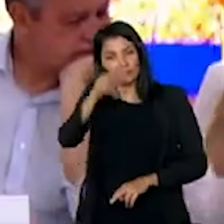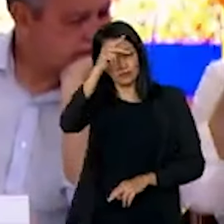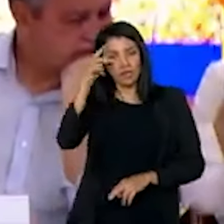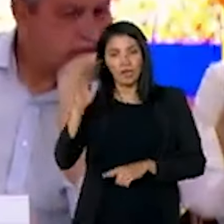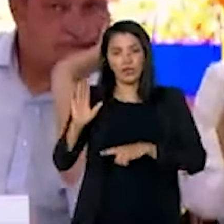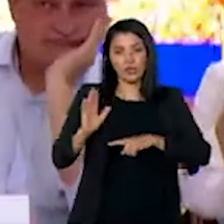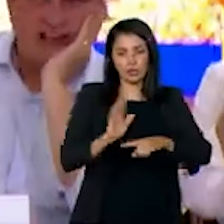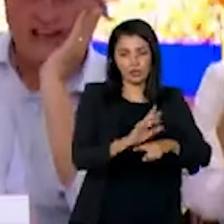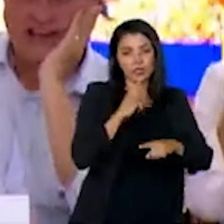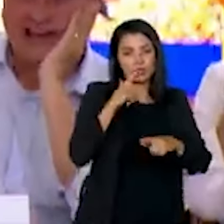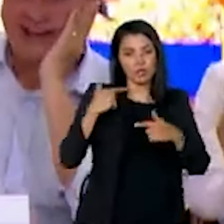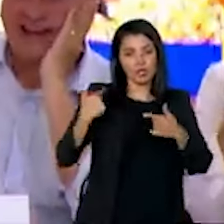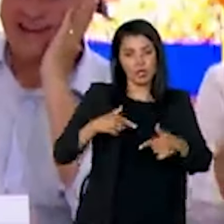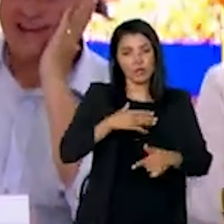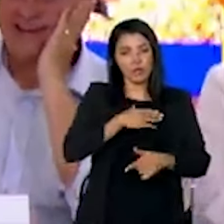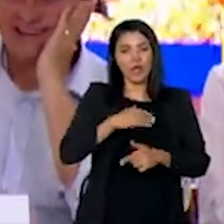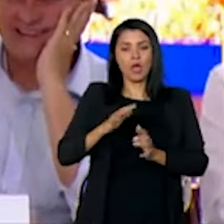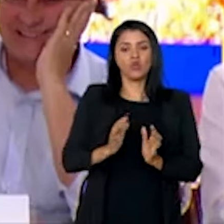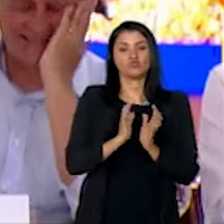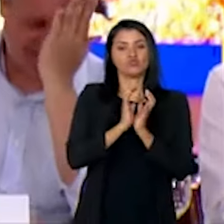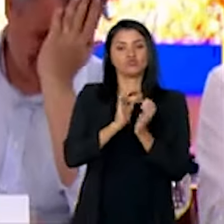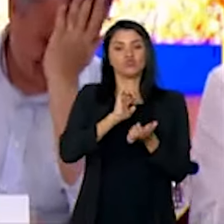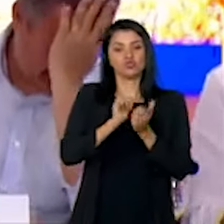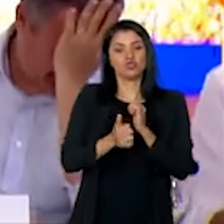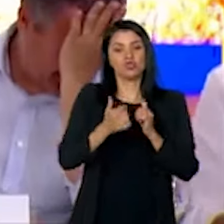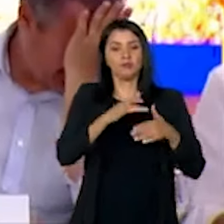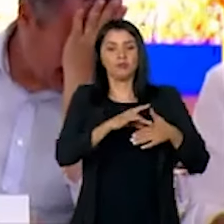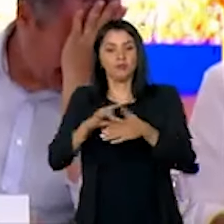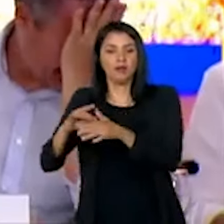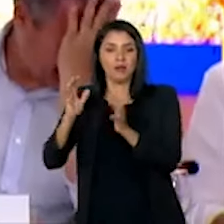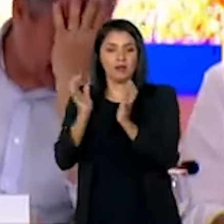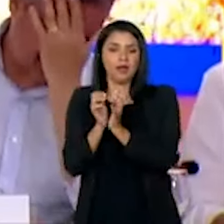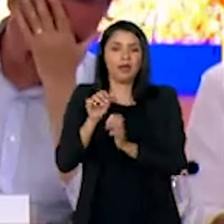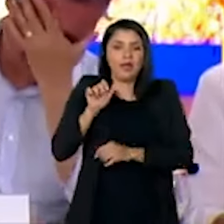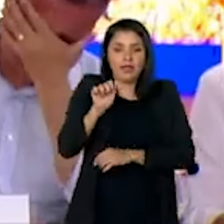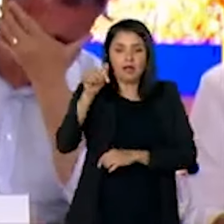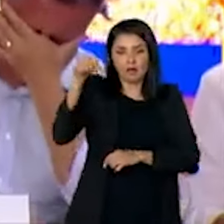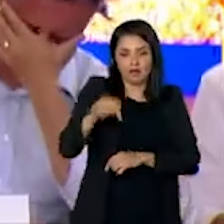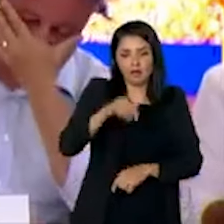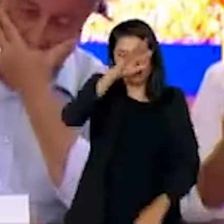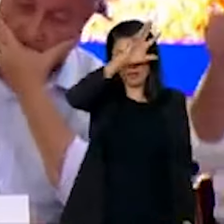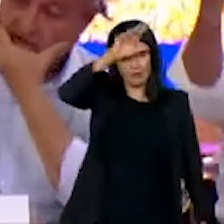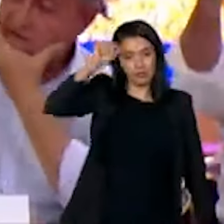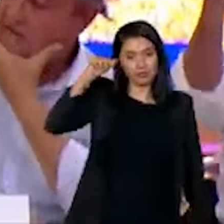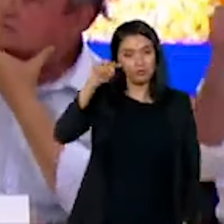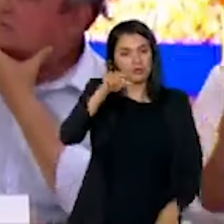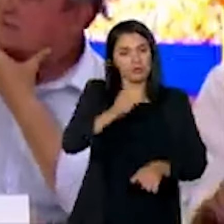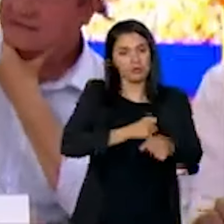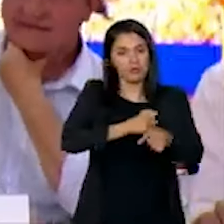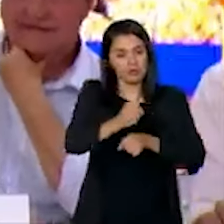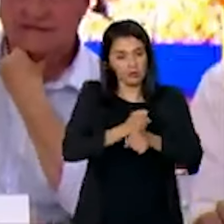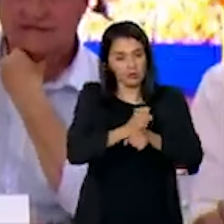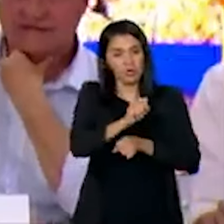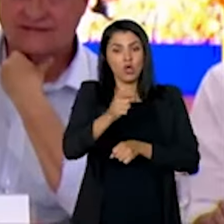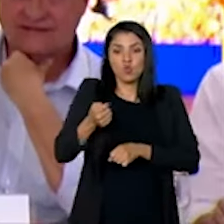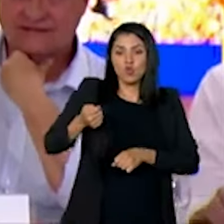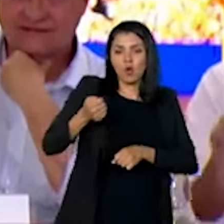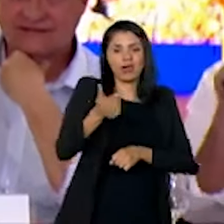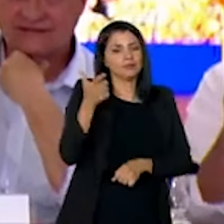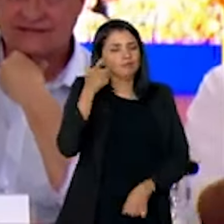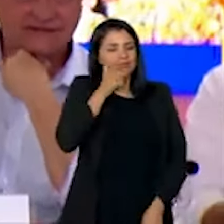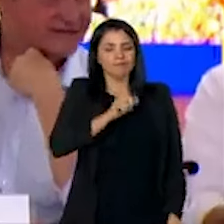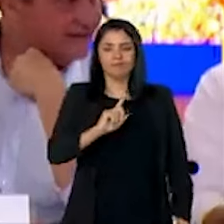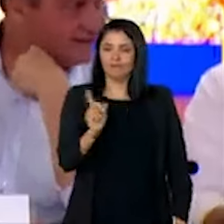está trabalhando. Dá ver se leva um time para a Série A aqui no estado da Amazônia. Esse ano bateu na trave, não chegou